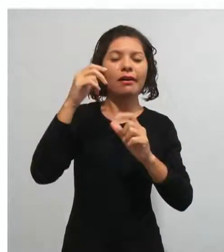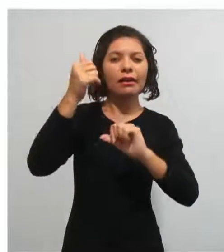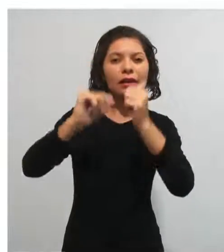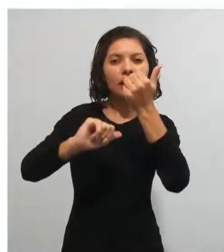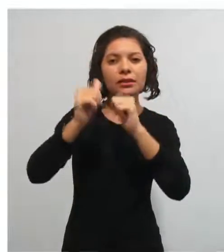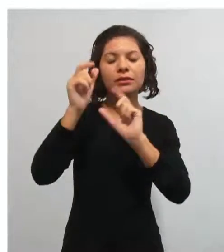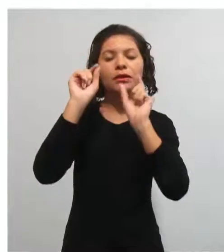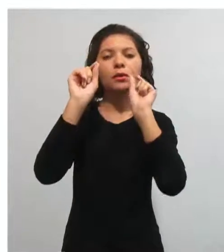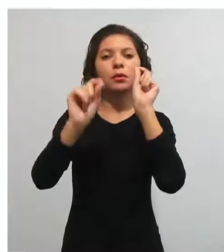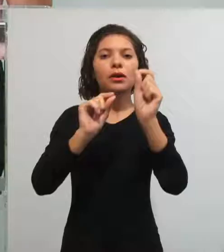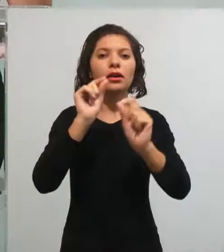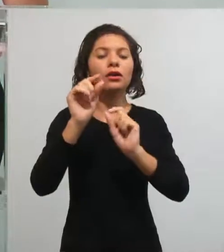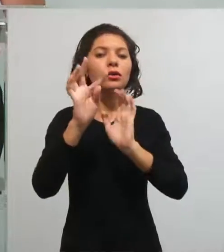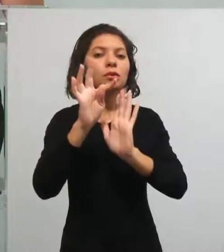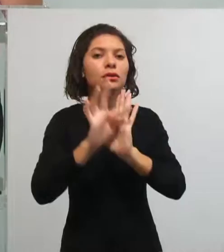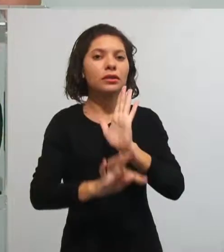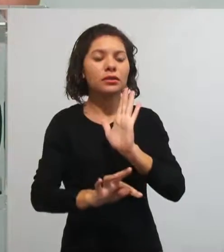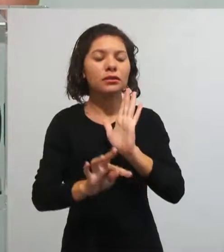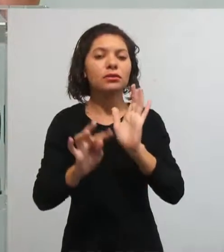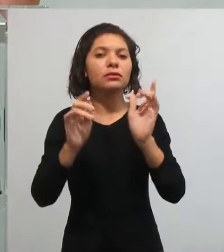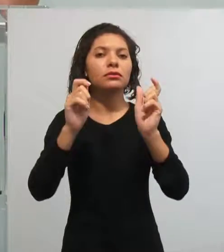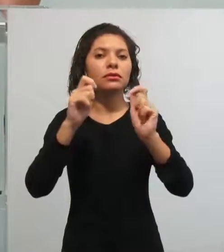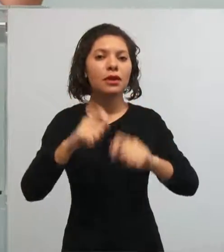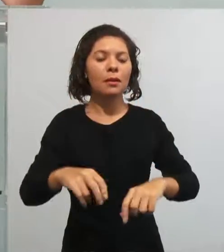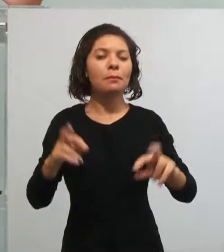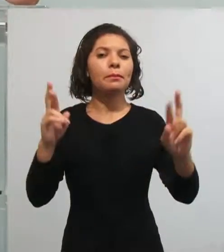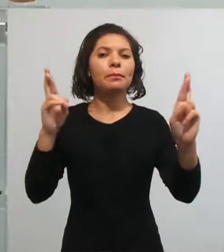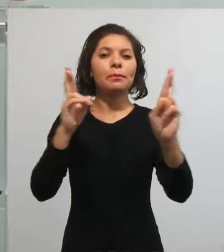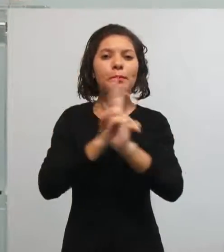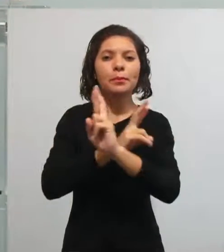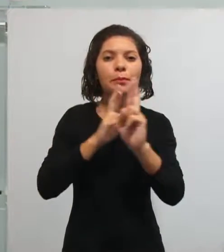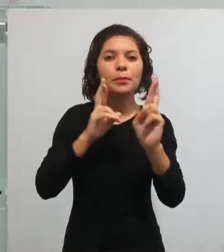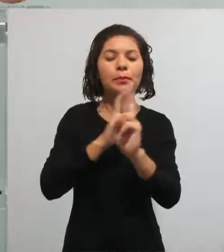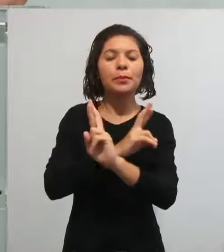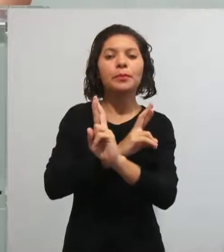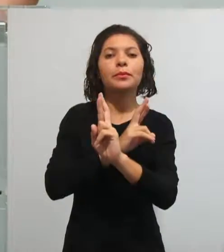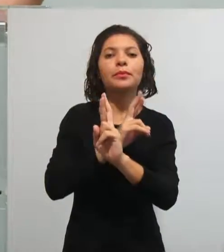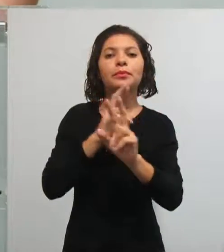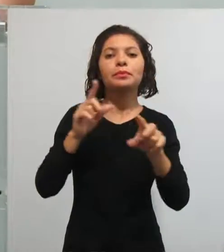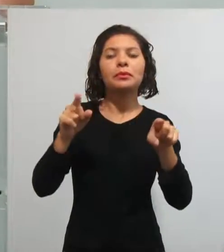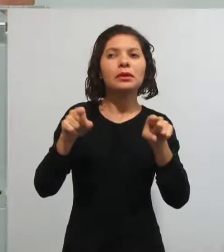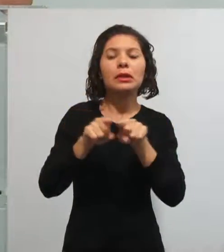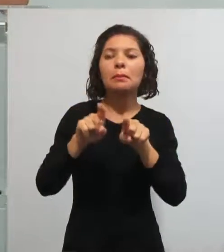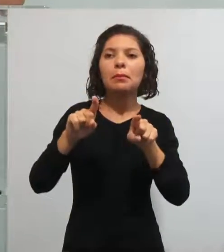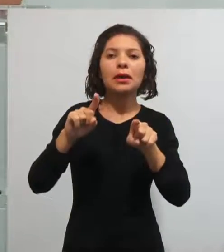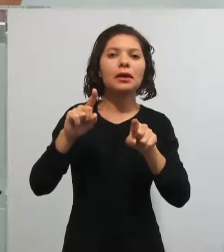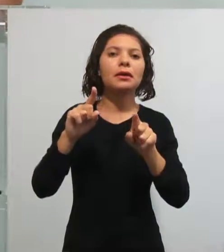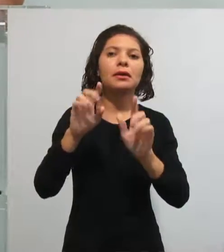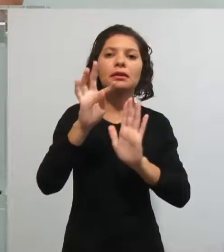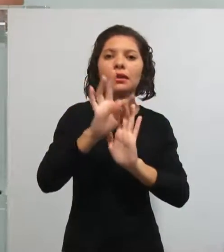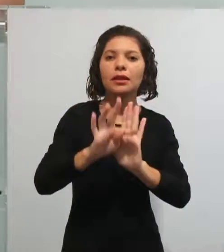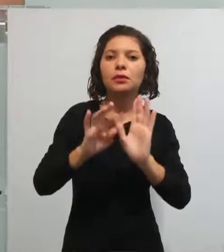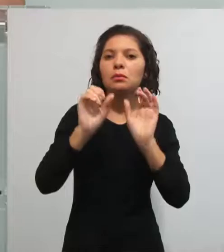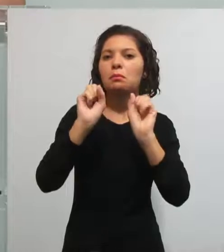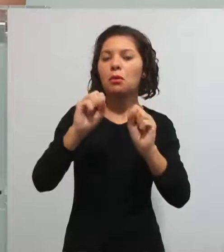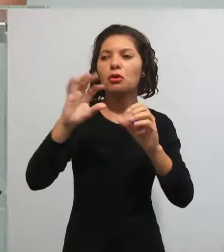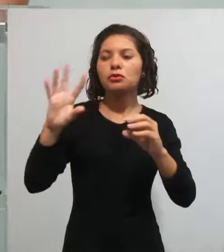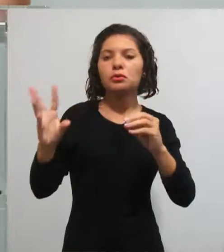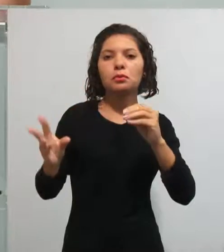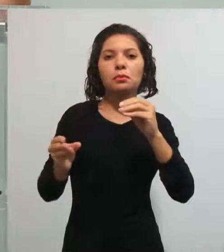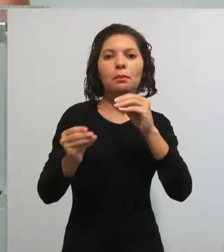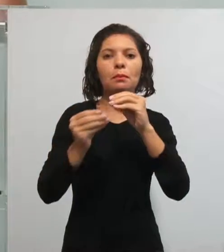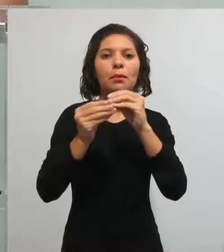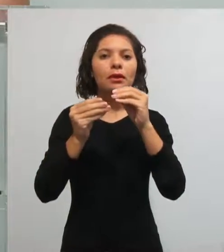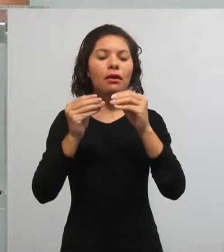pode atribuir ou se relacionar e ser complementado, né? A construção de sentidos, ela